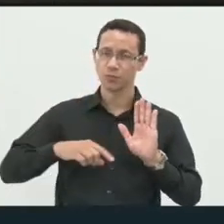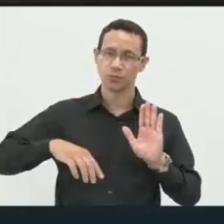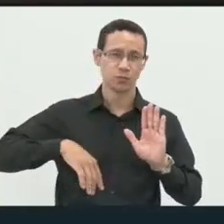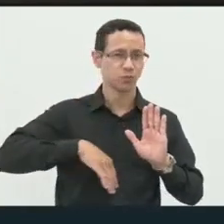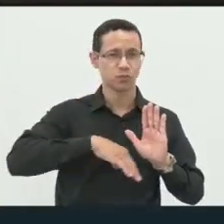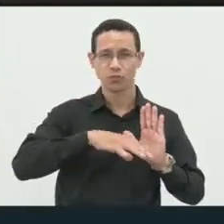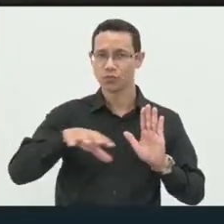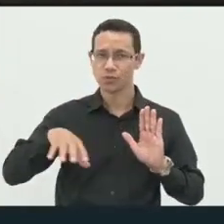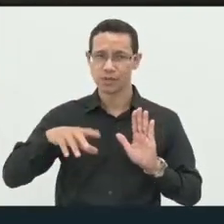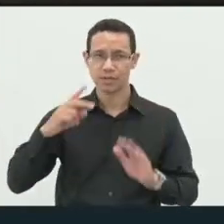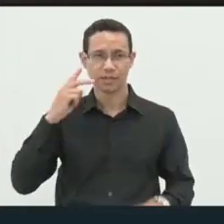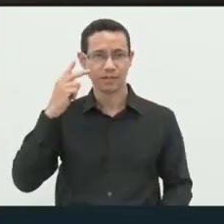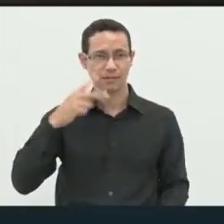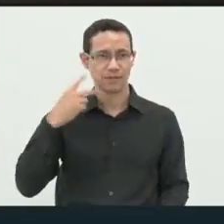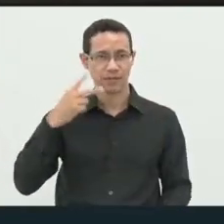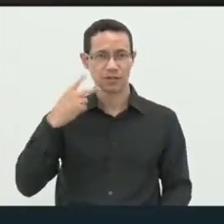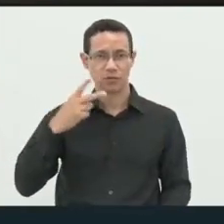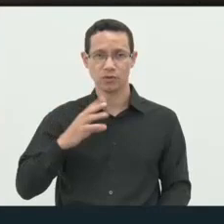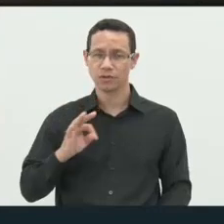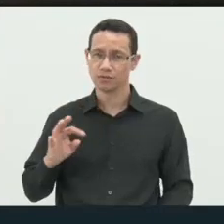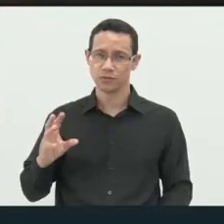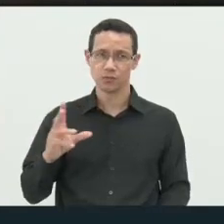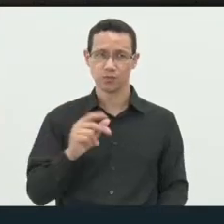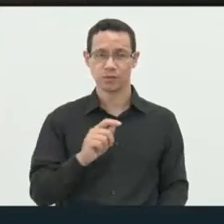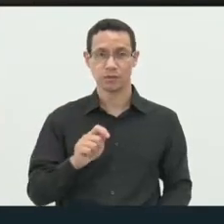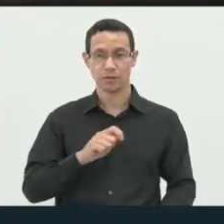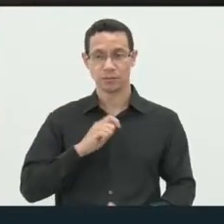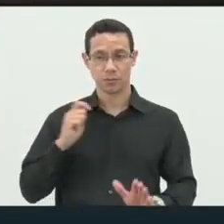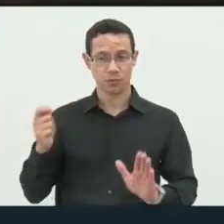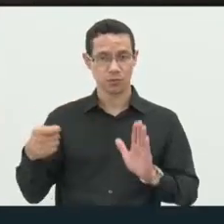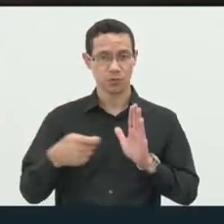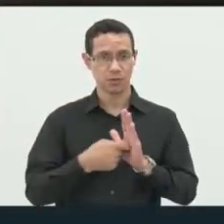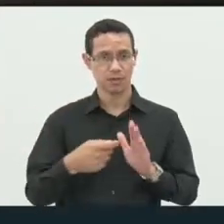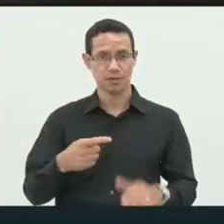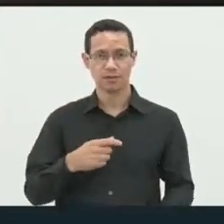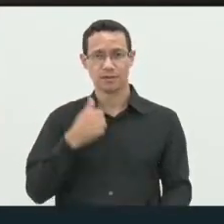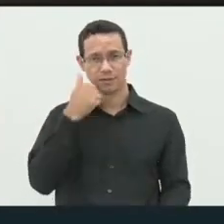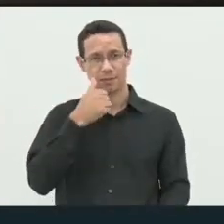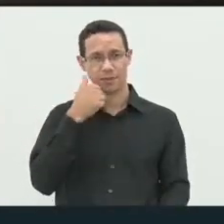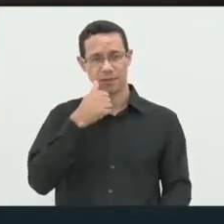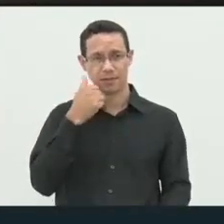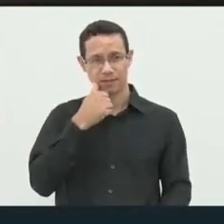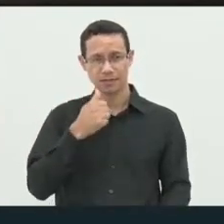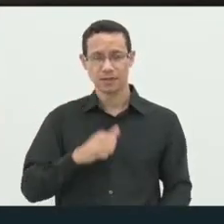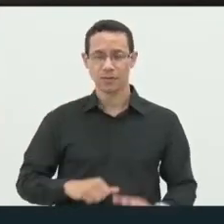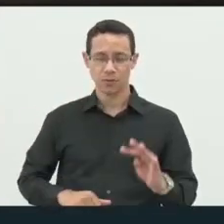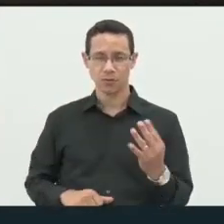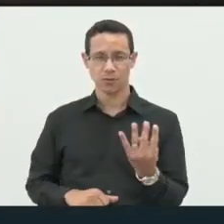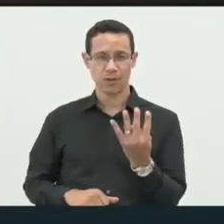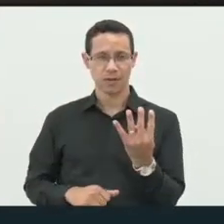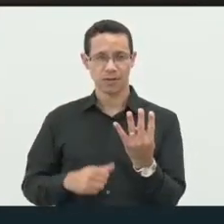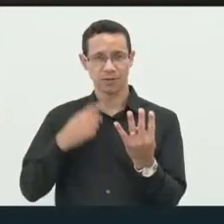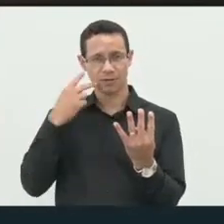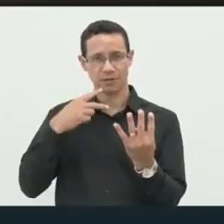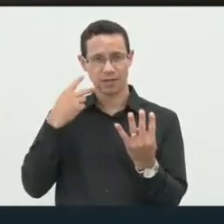vereadoras não só a procuradoria especial da mulher que são quatro vereadoras